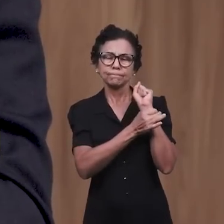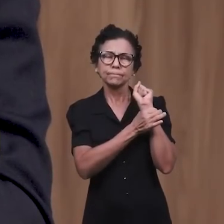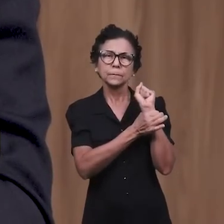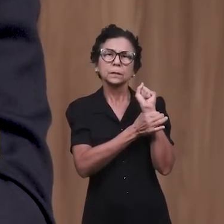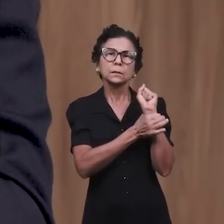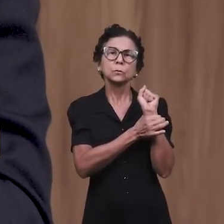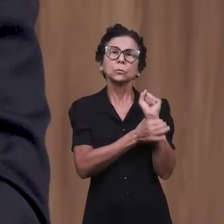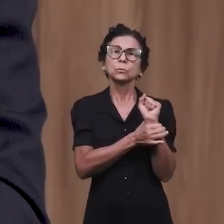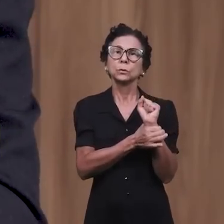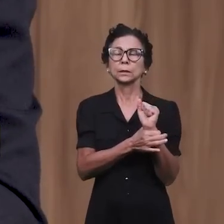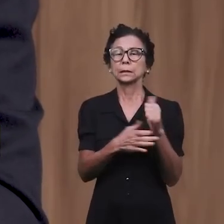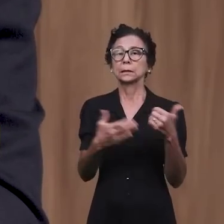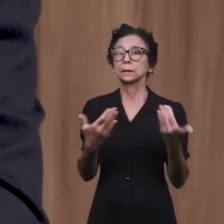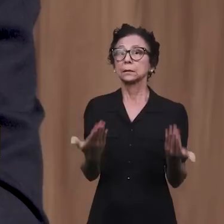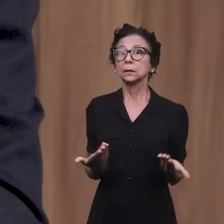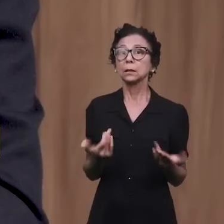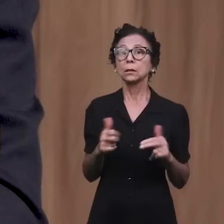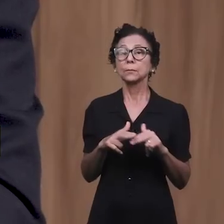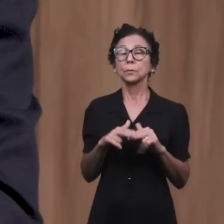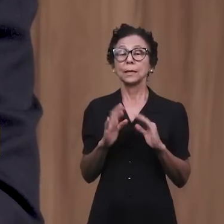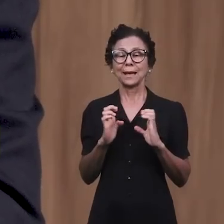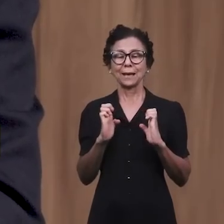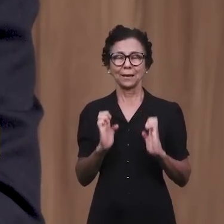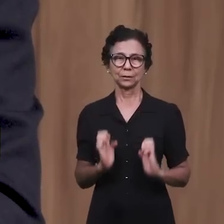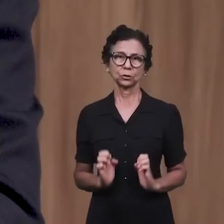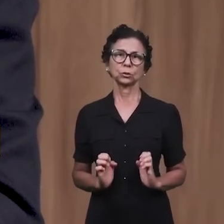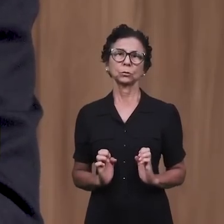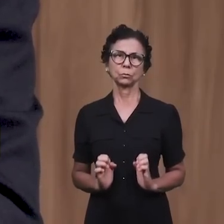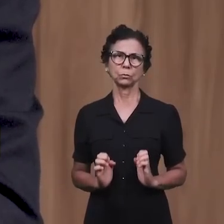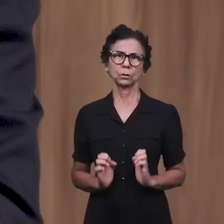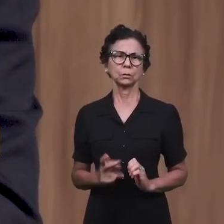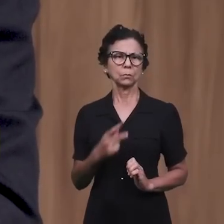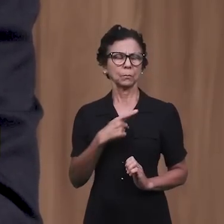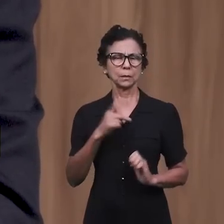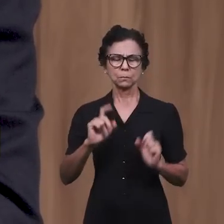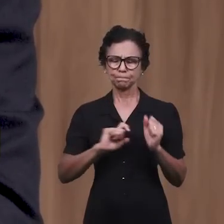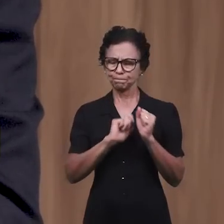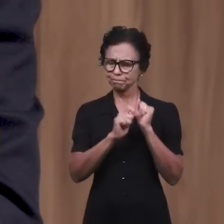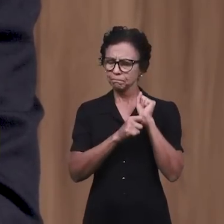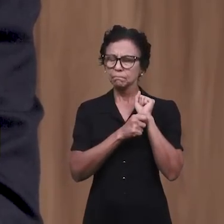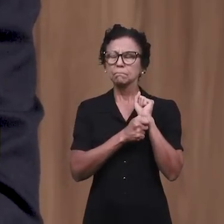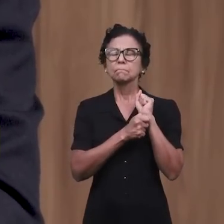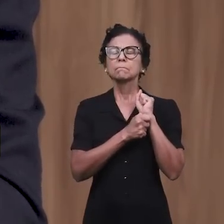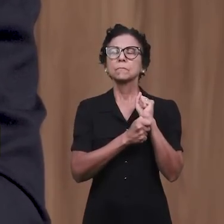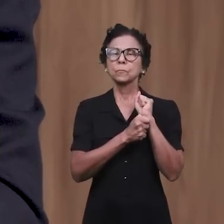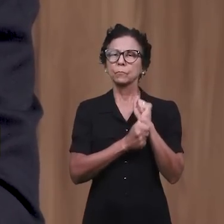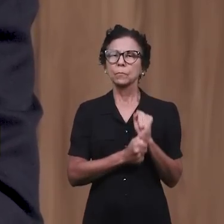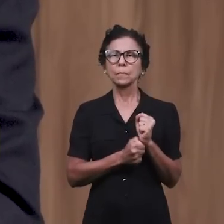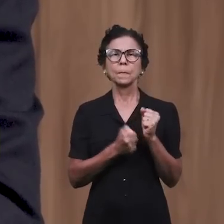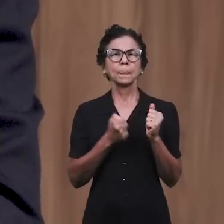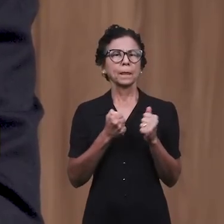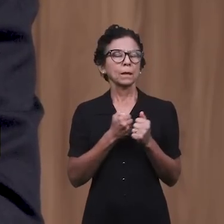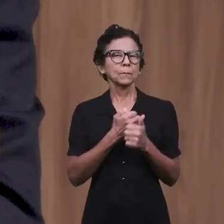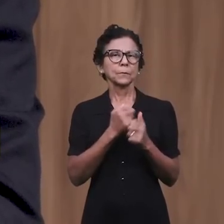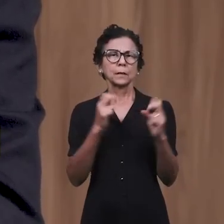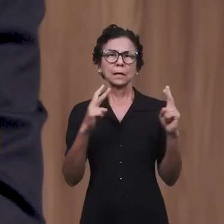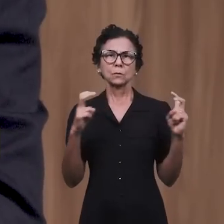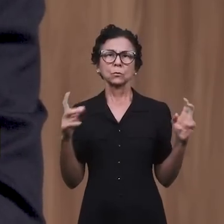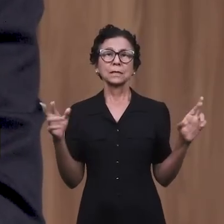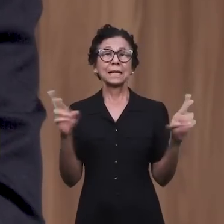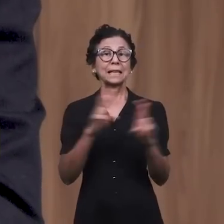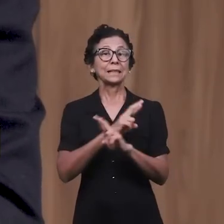por isso, é ético que o pastor saiba guardar o sigilo dos assuntos relacionados à igreja